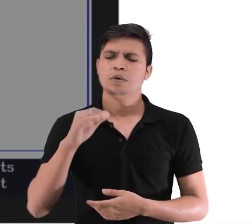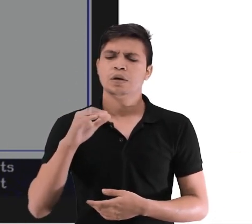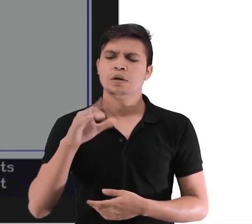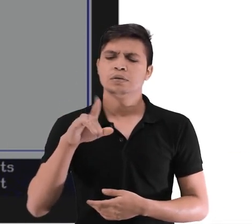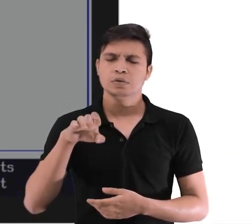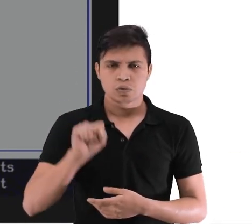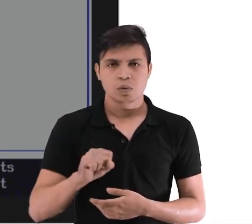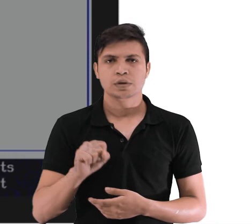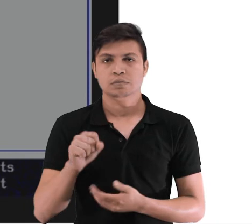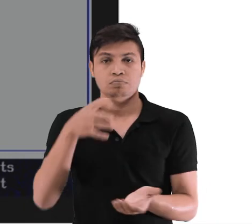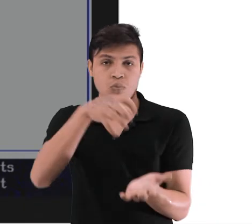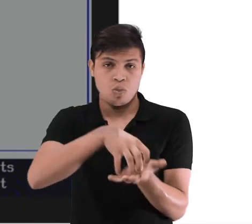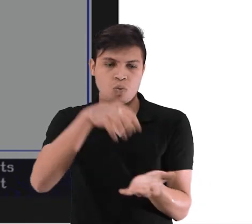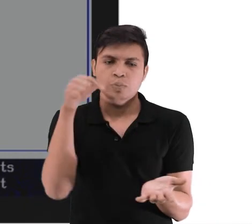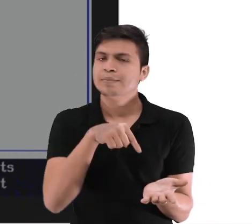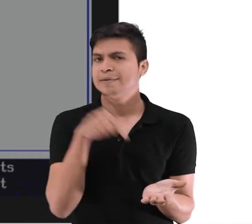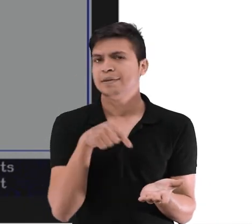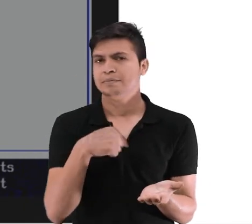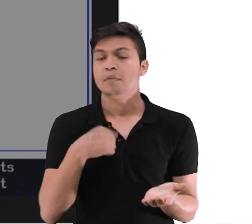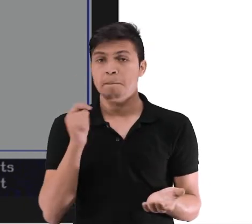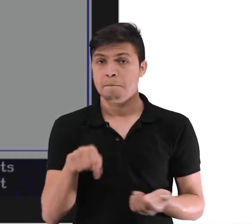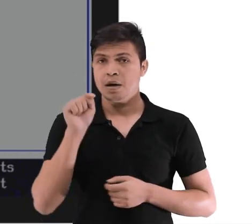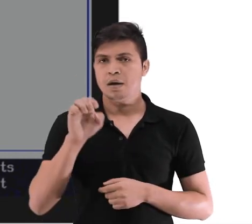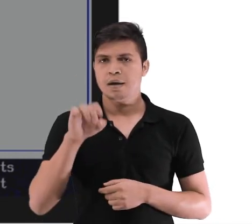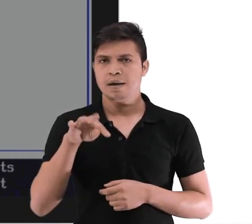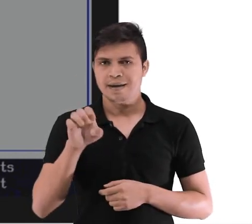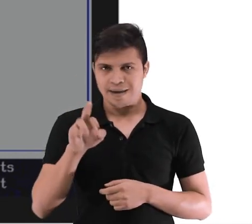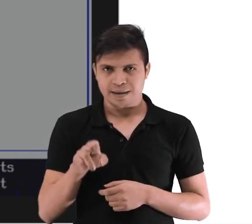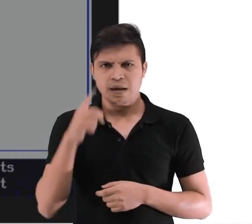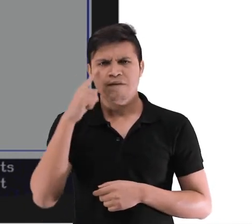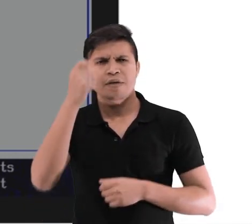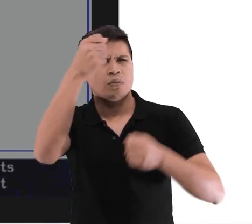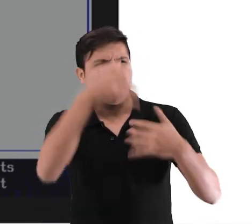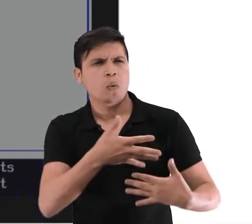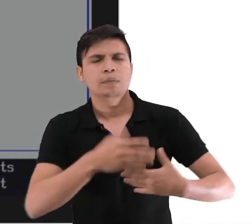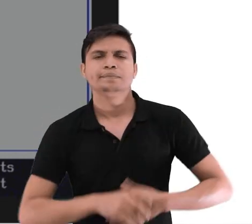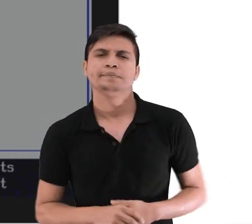no processador. Eu aperto Enter e vejo as opções.